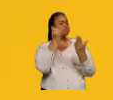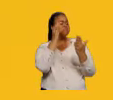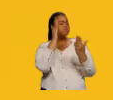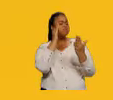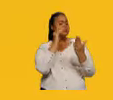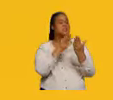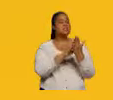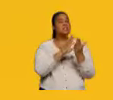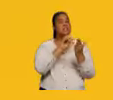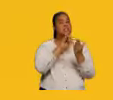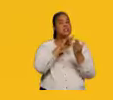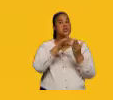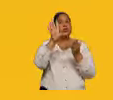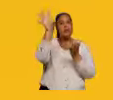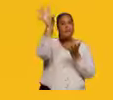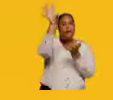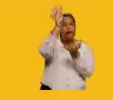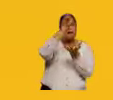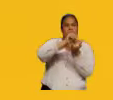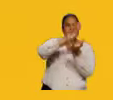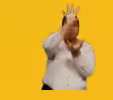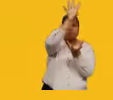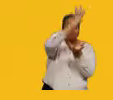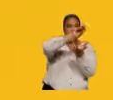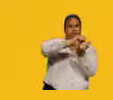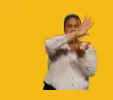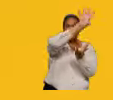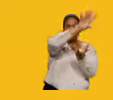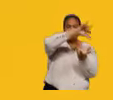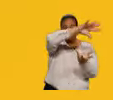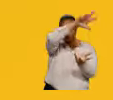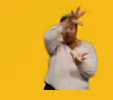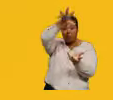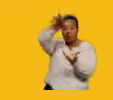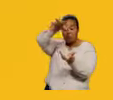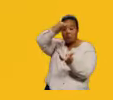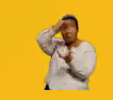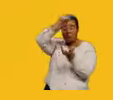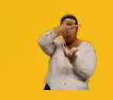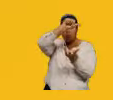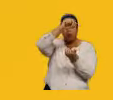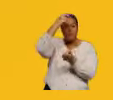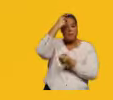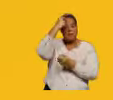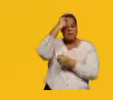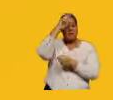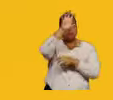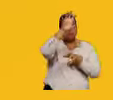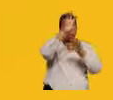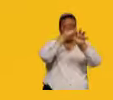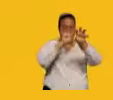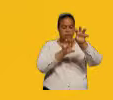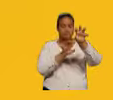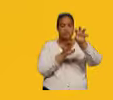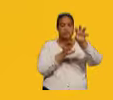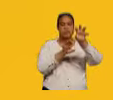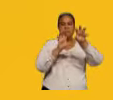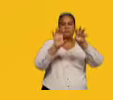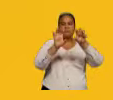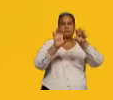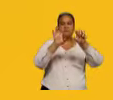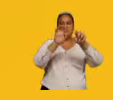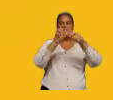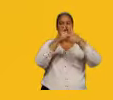pegasse toda a dimensão do planeta do planeta pensando continentes e dividir se